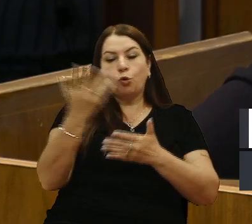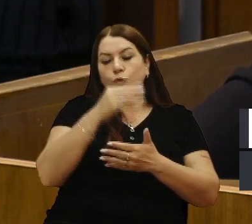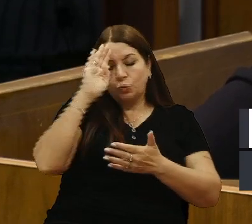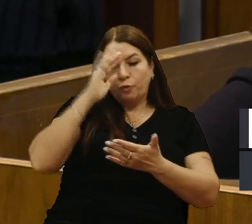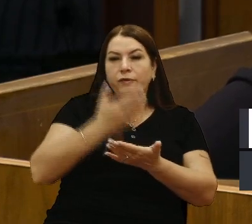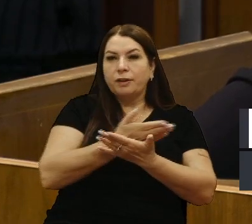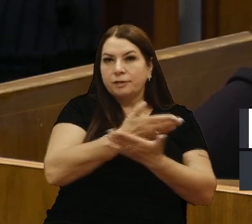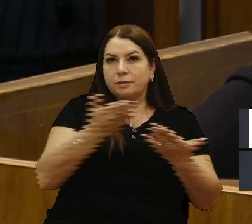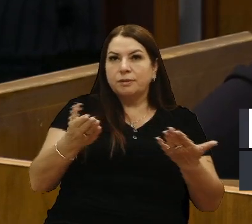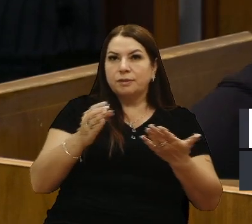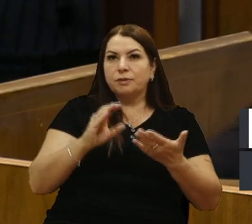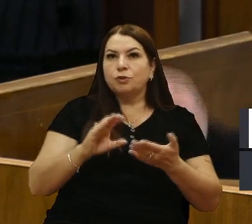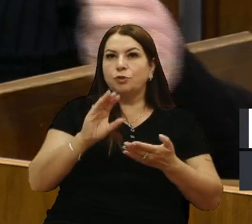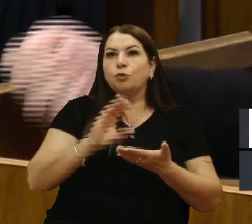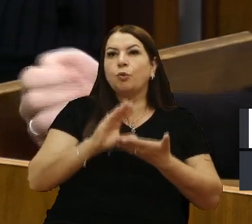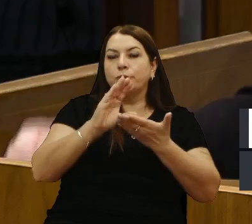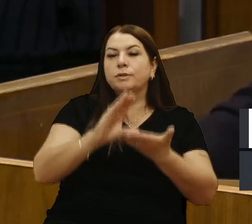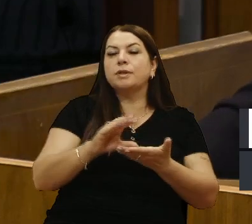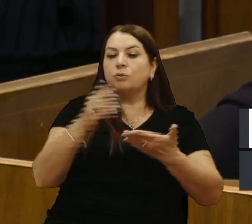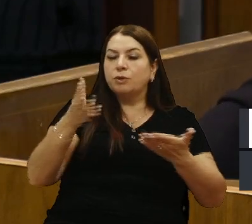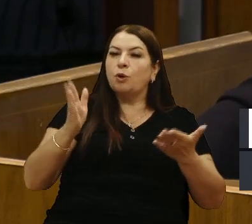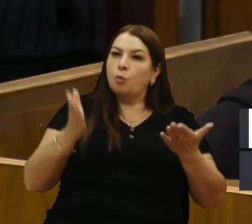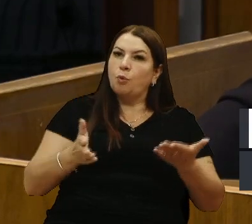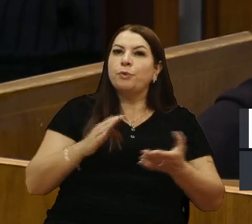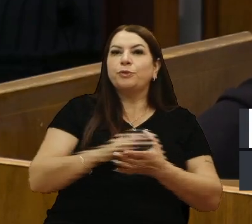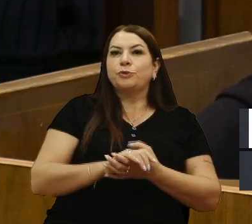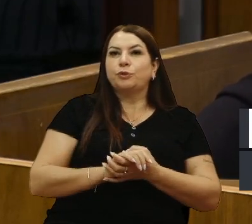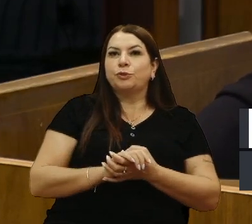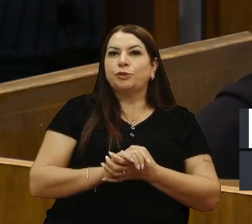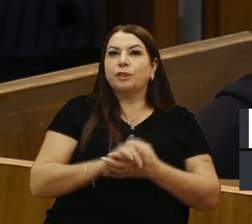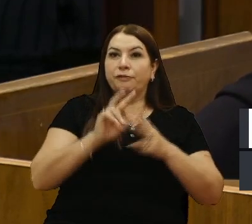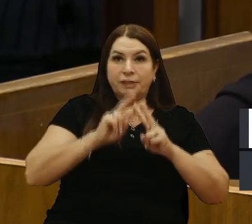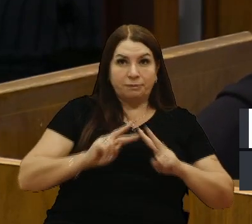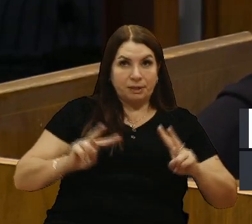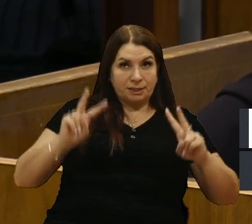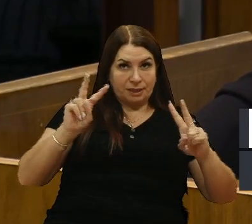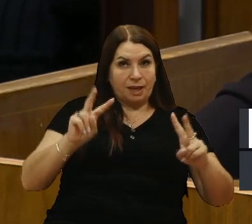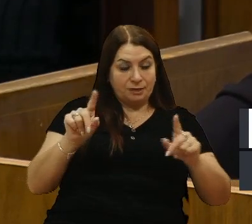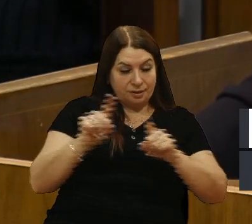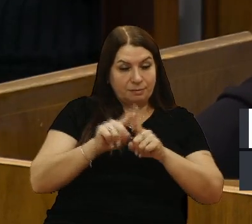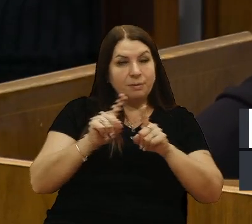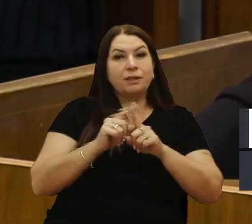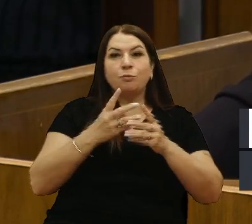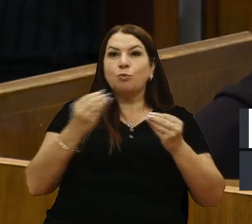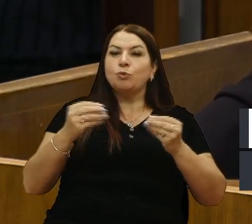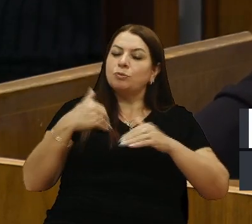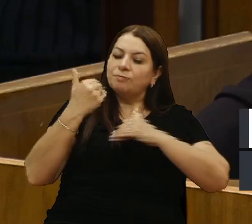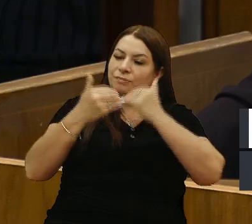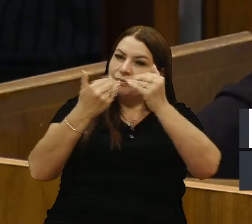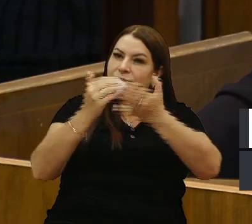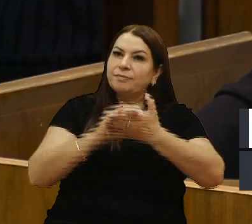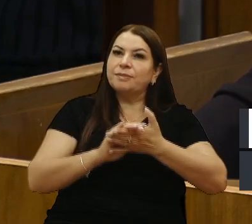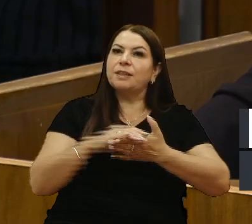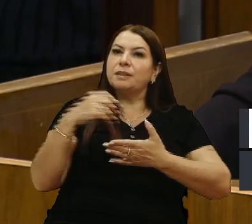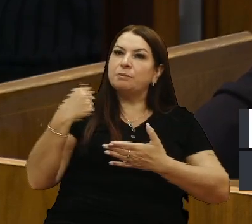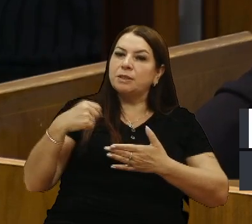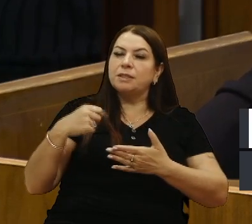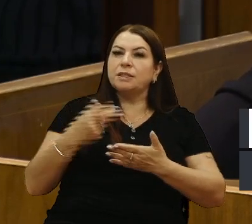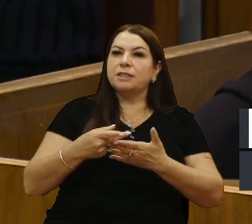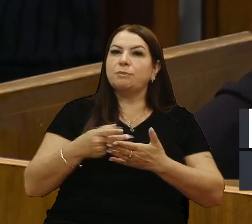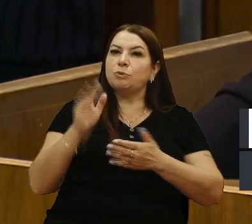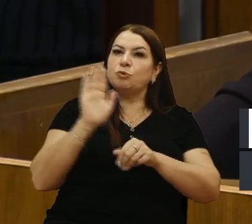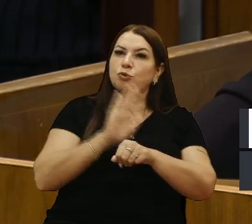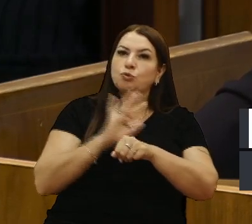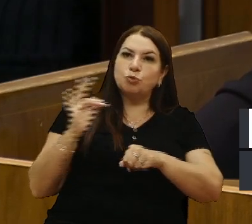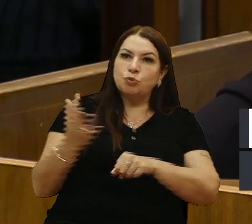todos no Conselho, que tenha hoje grande visibilidade e ainda tem muito a evoluir. E precisamos da ajuda